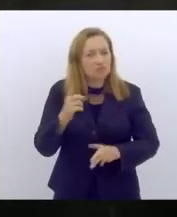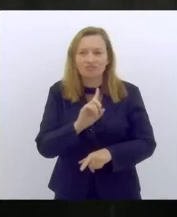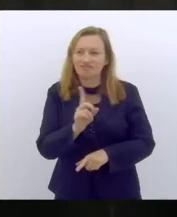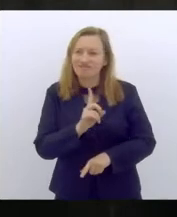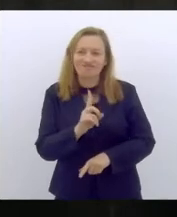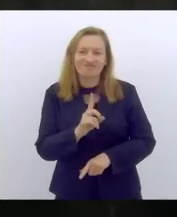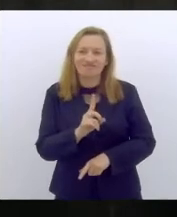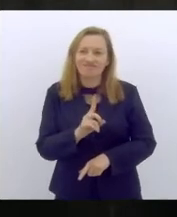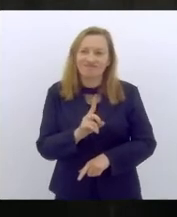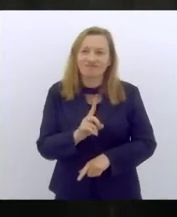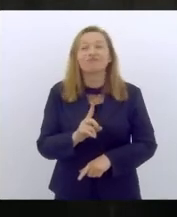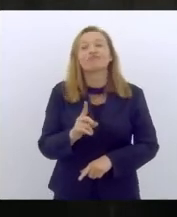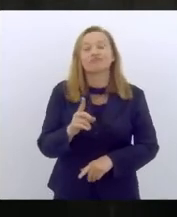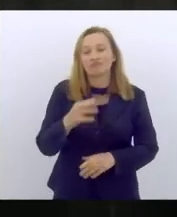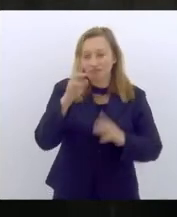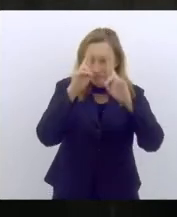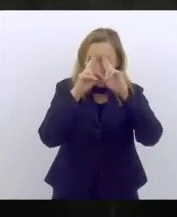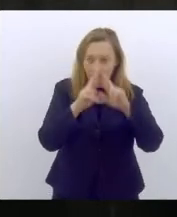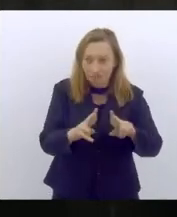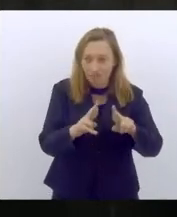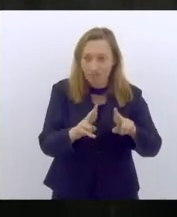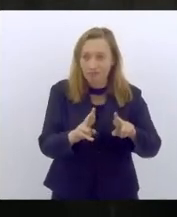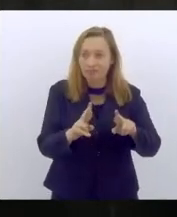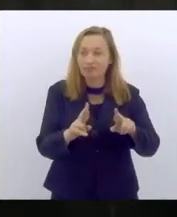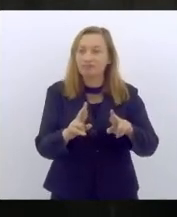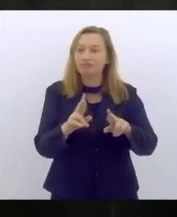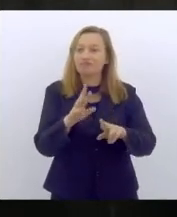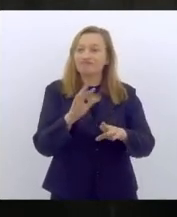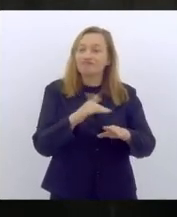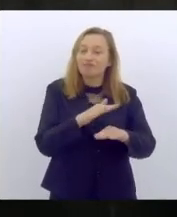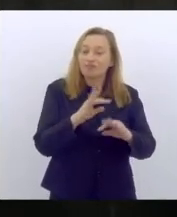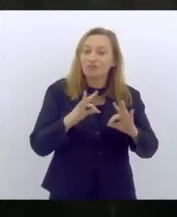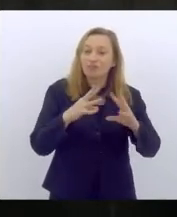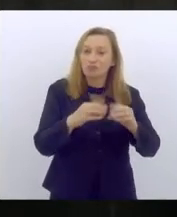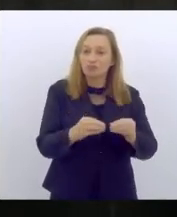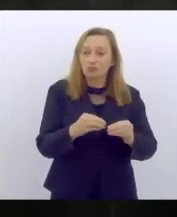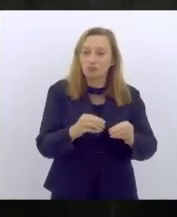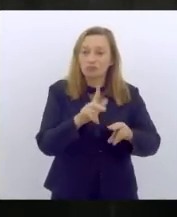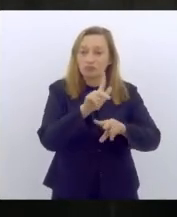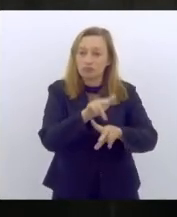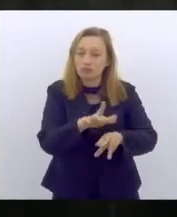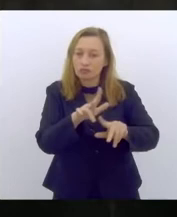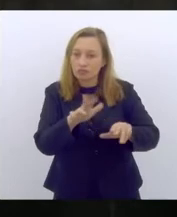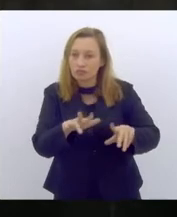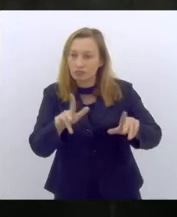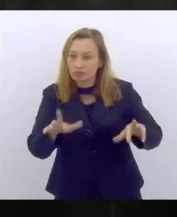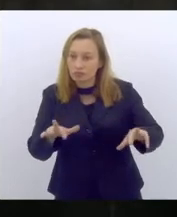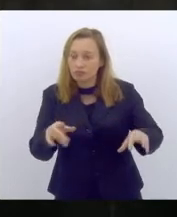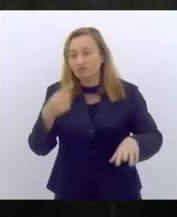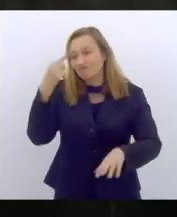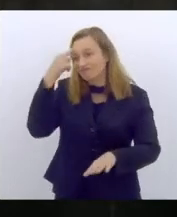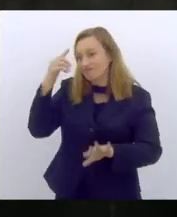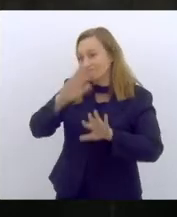de maneira nenhuma a gente respeitou integralmente a pluralidade ideológica do Parlamento